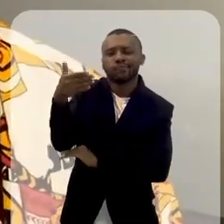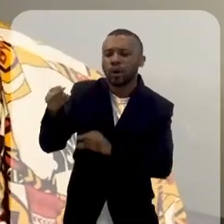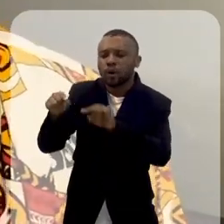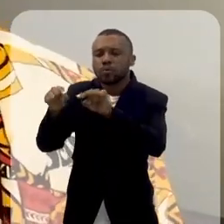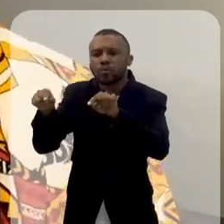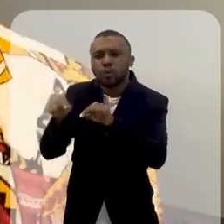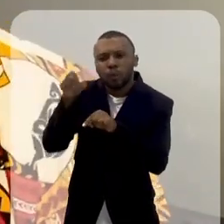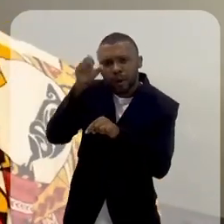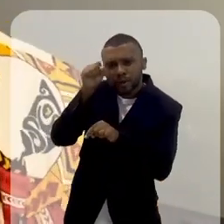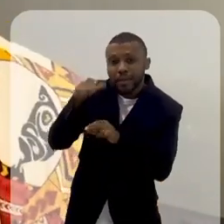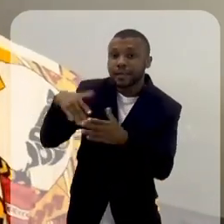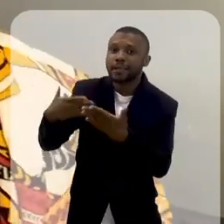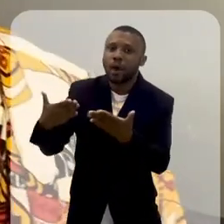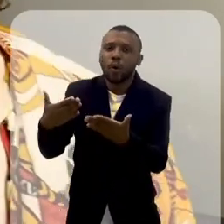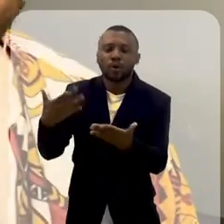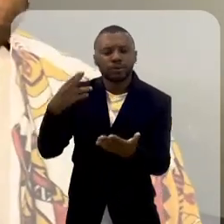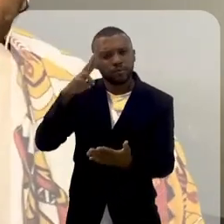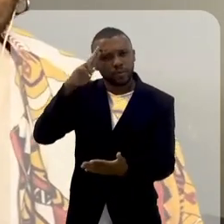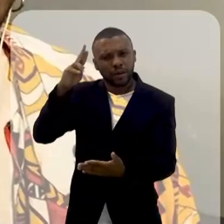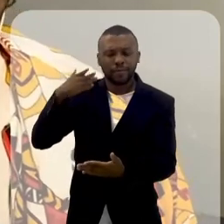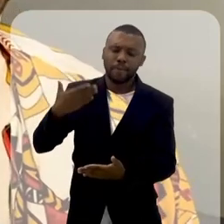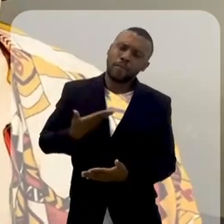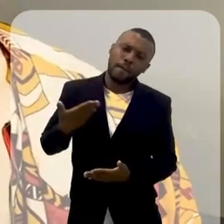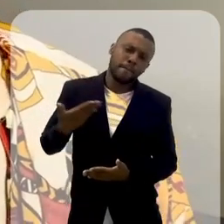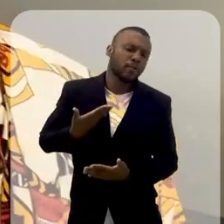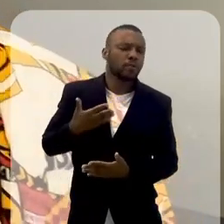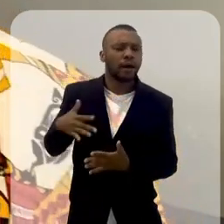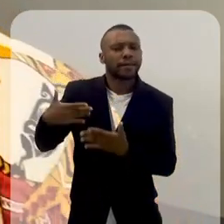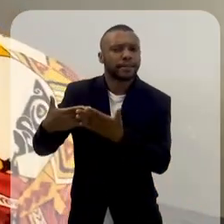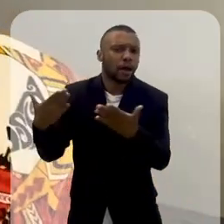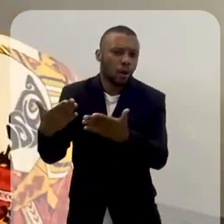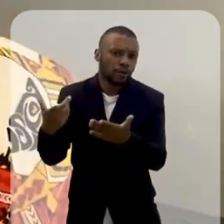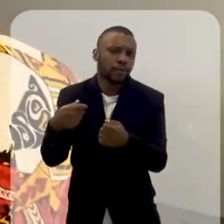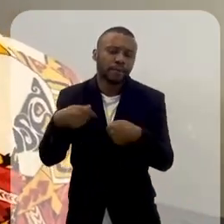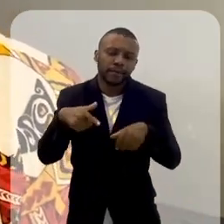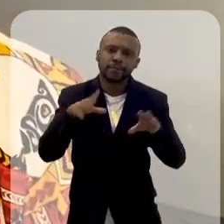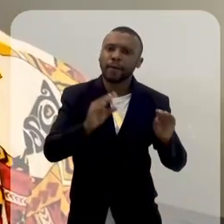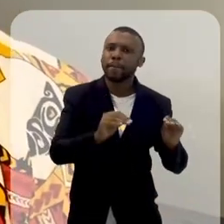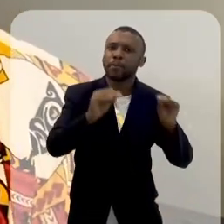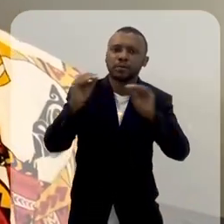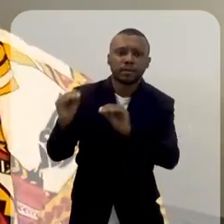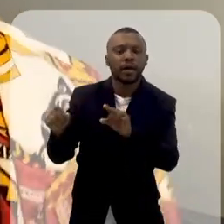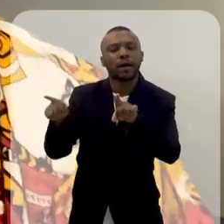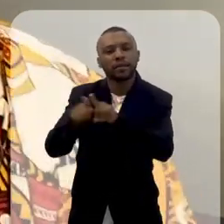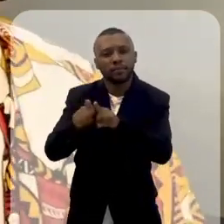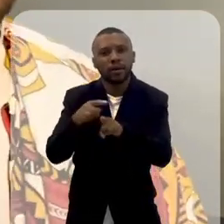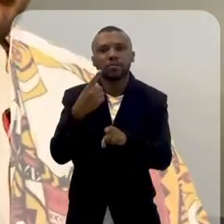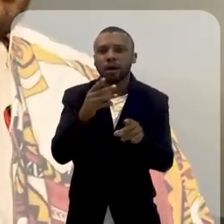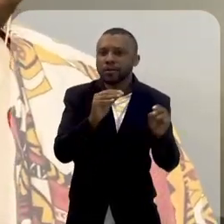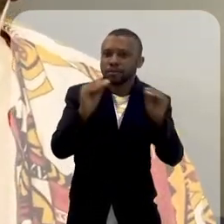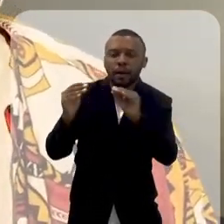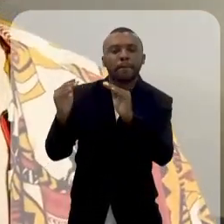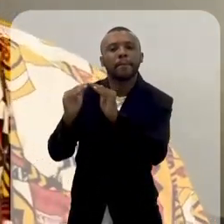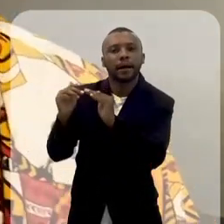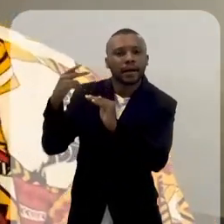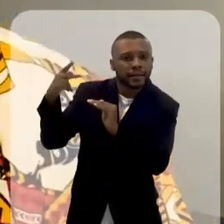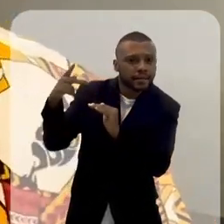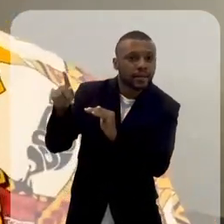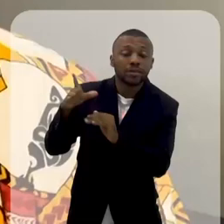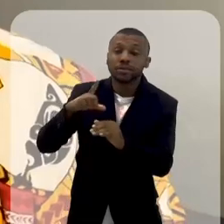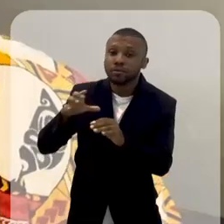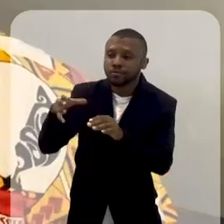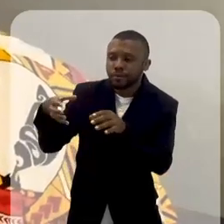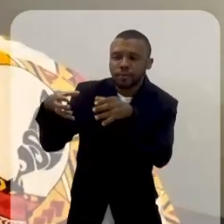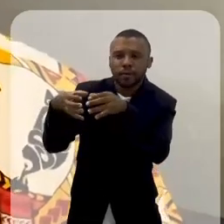porão ali. E ele, meu, cara, somos amigos até hoje, meu chefe da época. E aí, quando tinha que mudar também, aí a gente ia pra casa